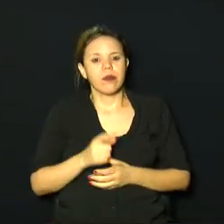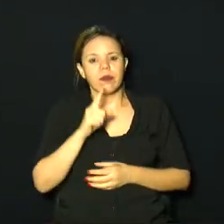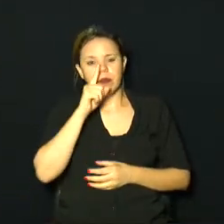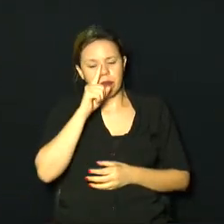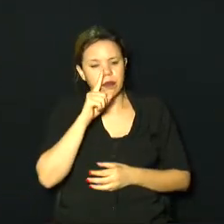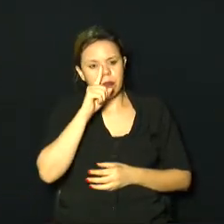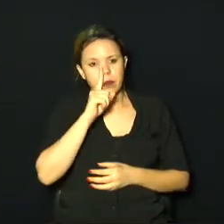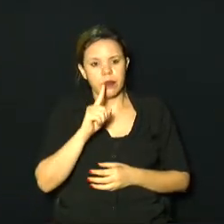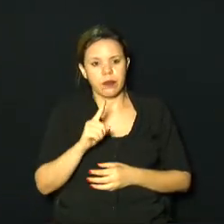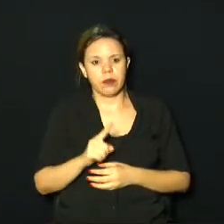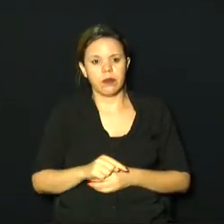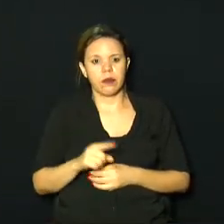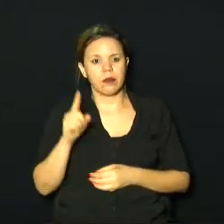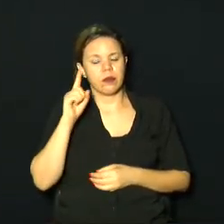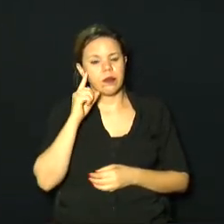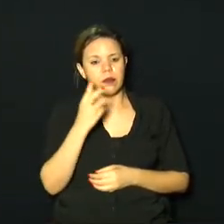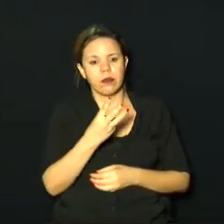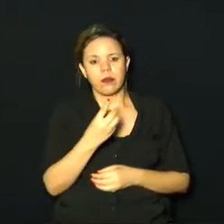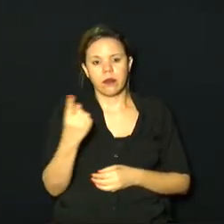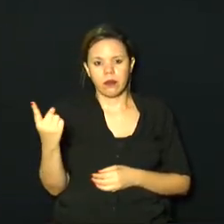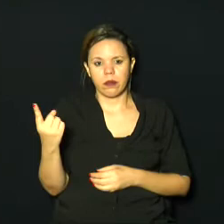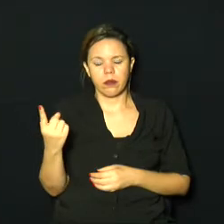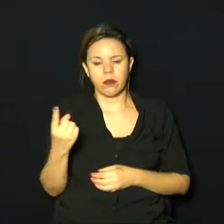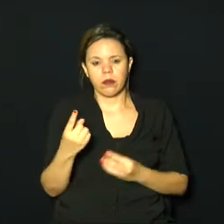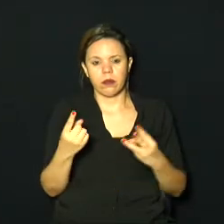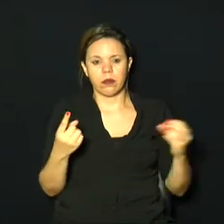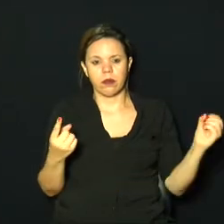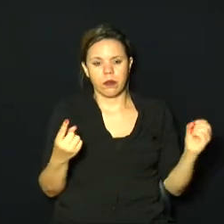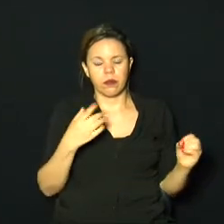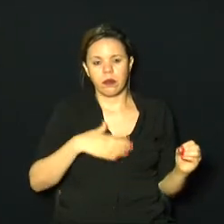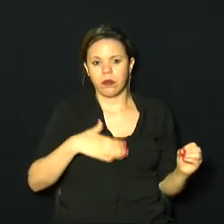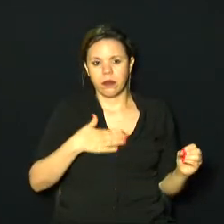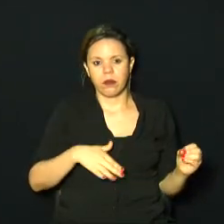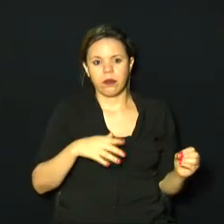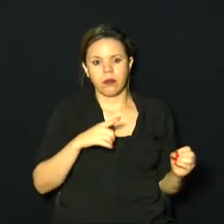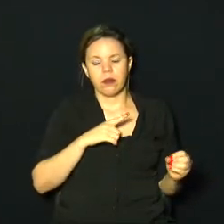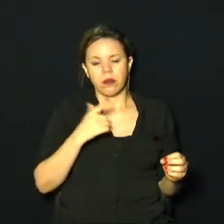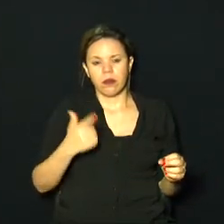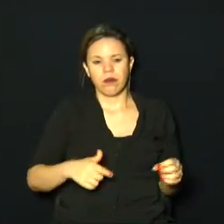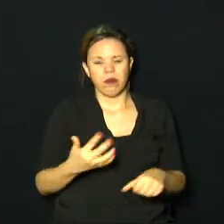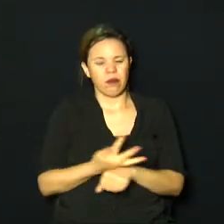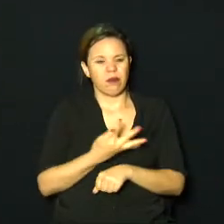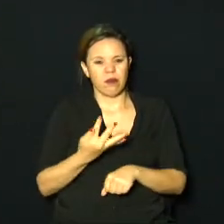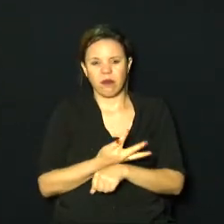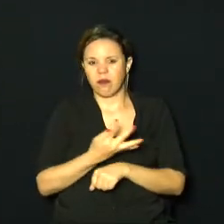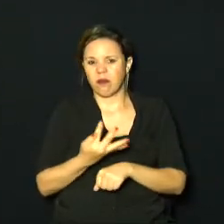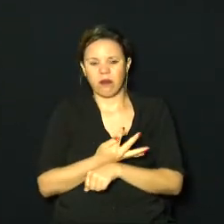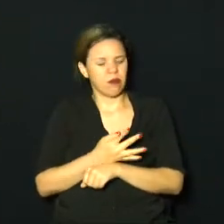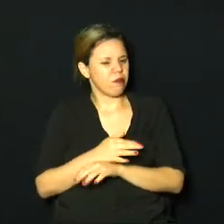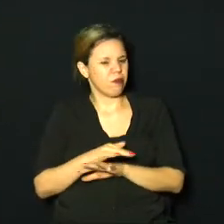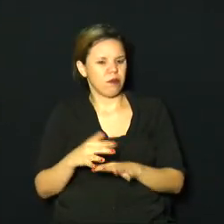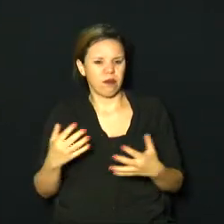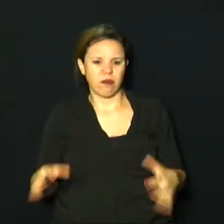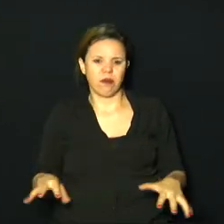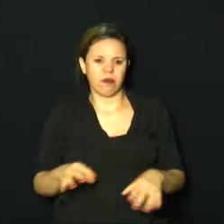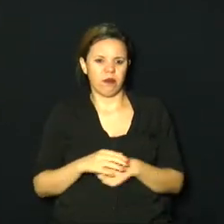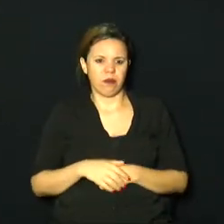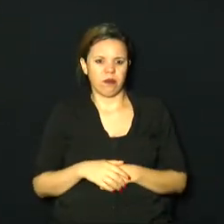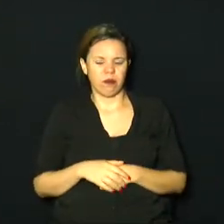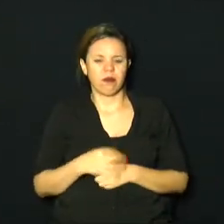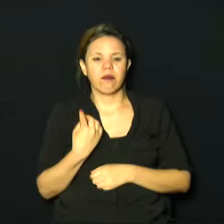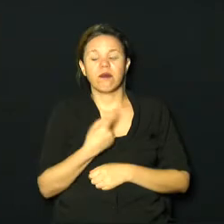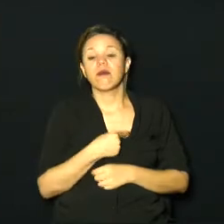dia 30, 31 de agosto, terem de novo passar por essa mesma situação. Então, o que